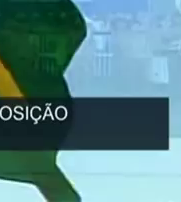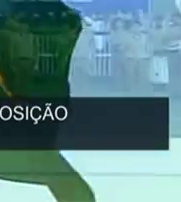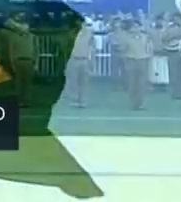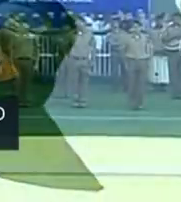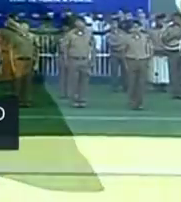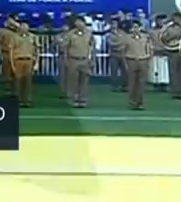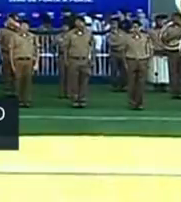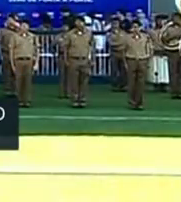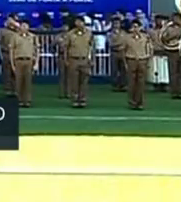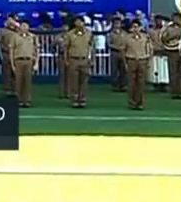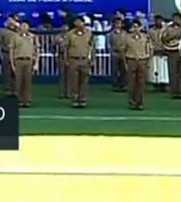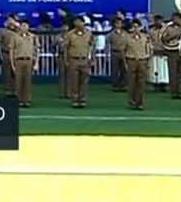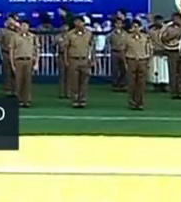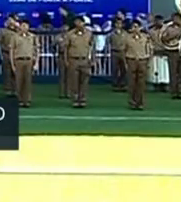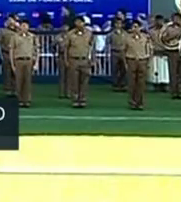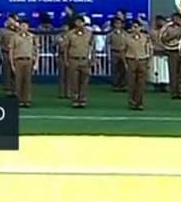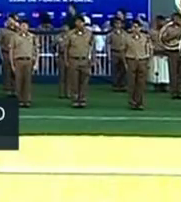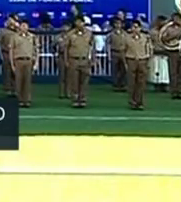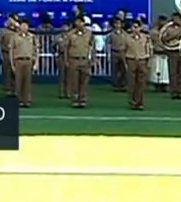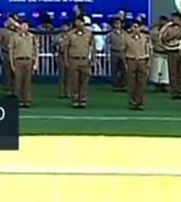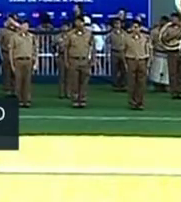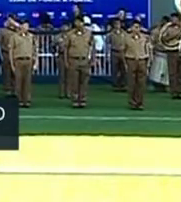Podemos sentar?